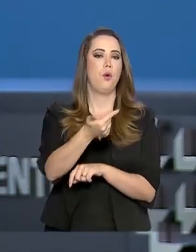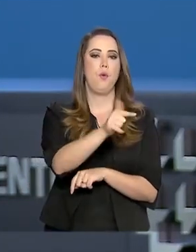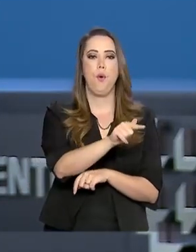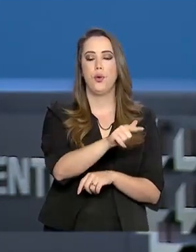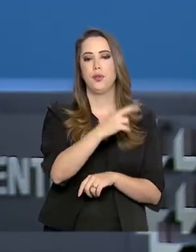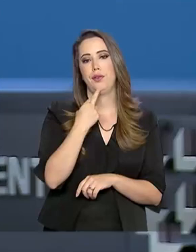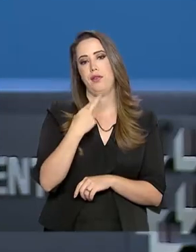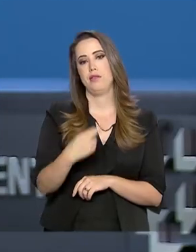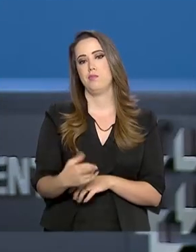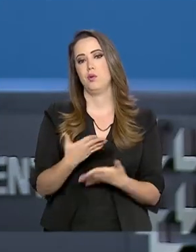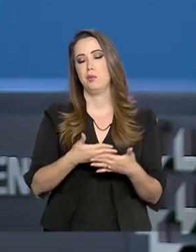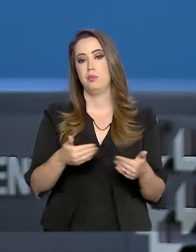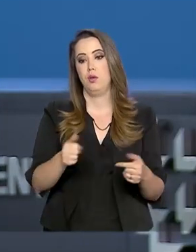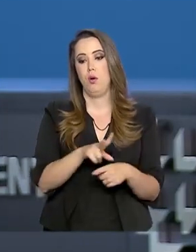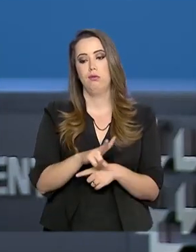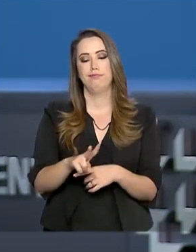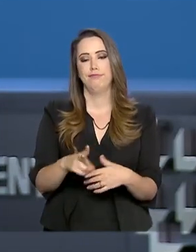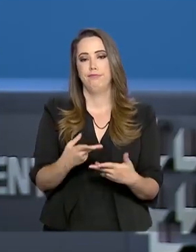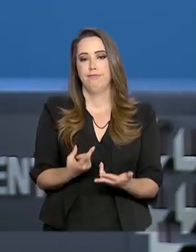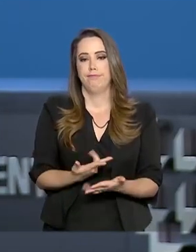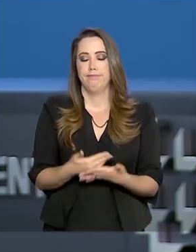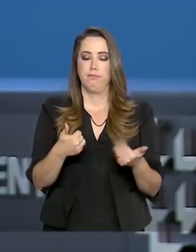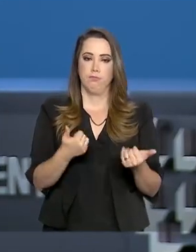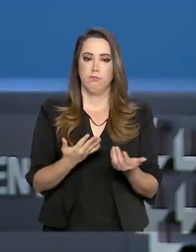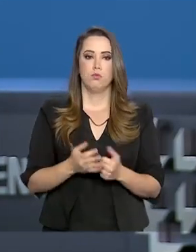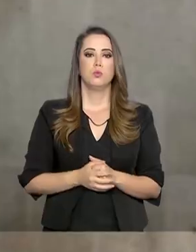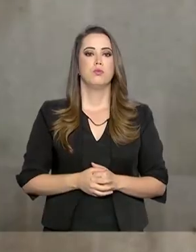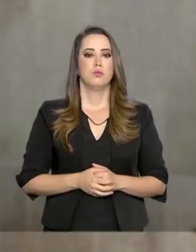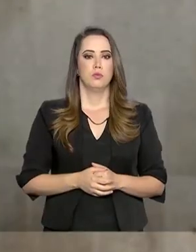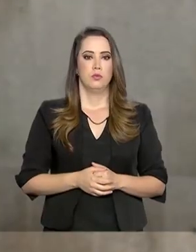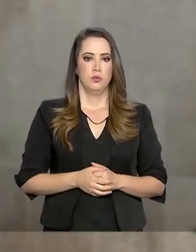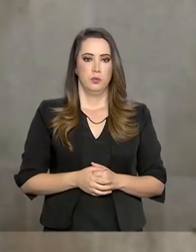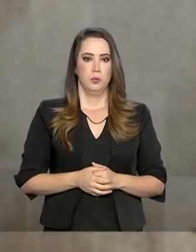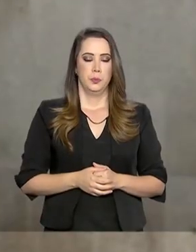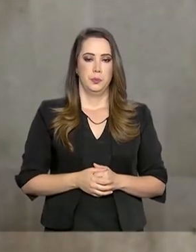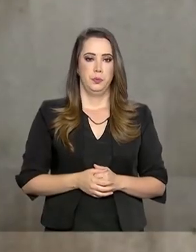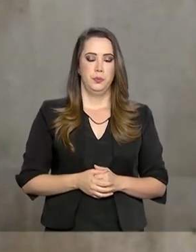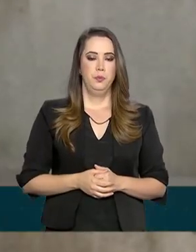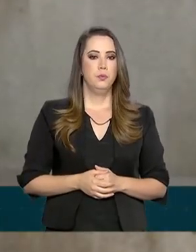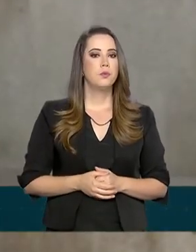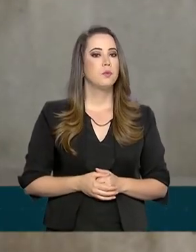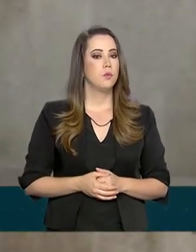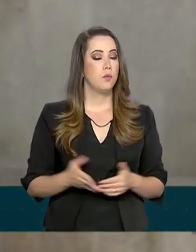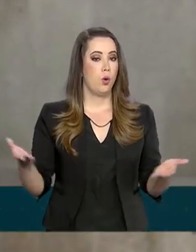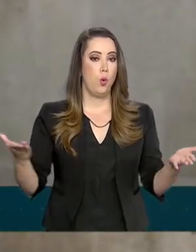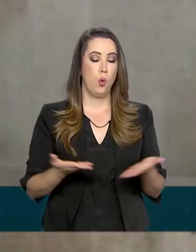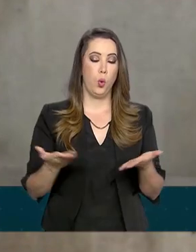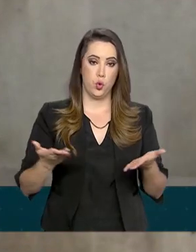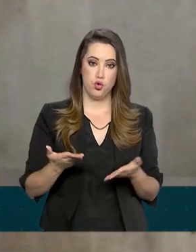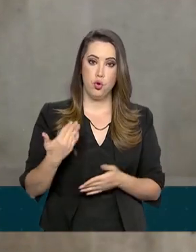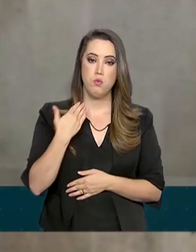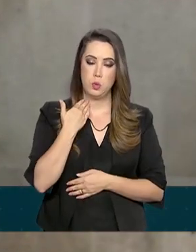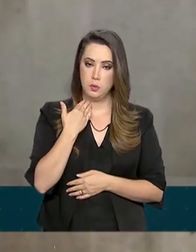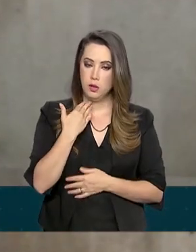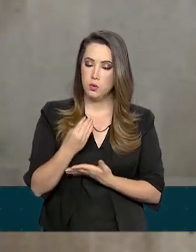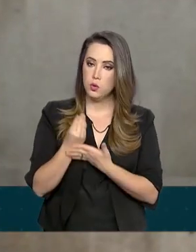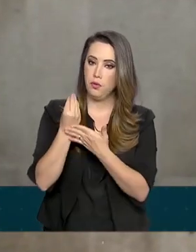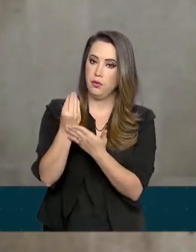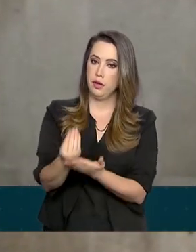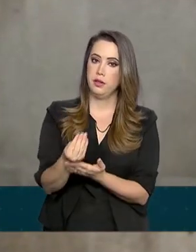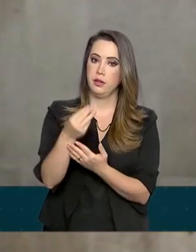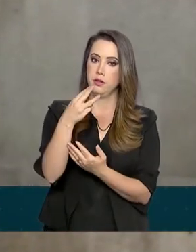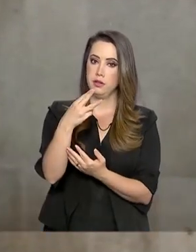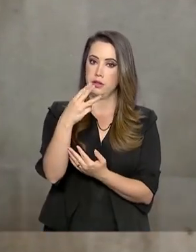alternativa que seja mais adequada à sua necessidade. Hoje, os bancos disponibilizam cerca de 350